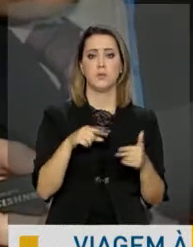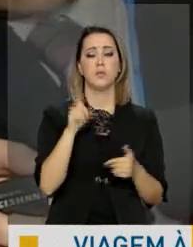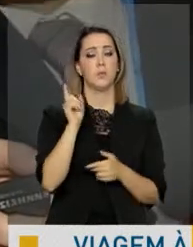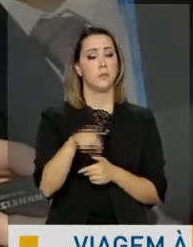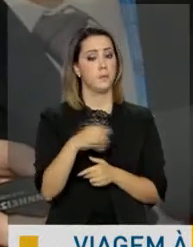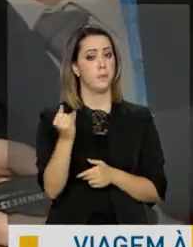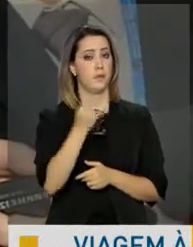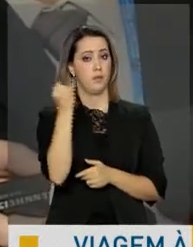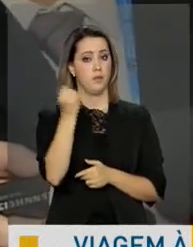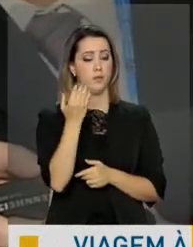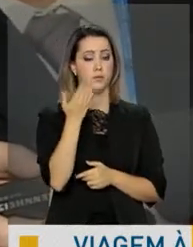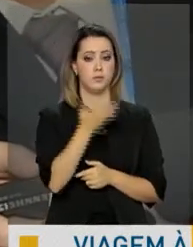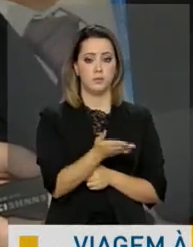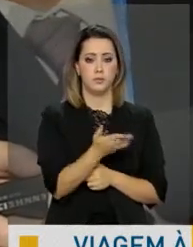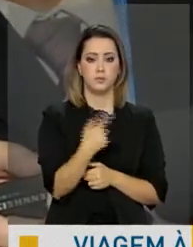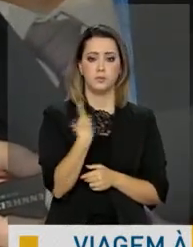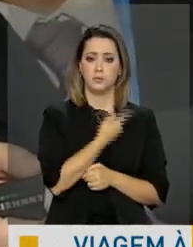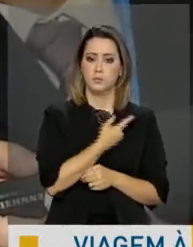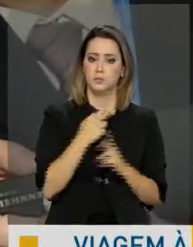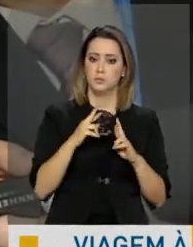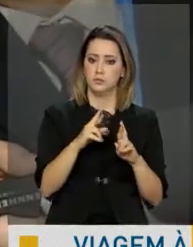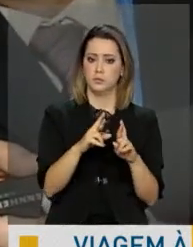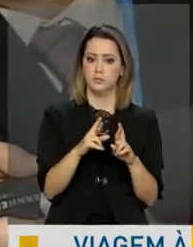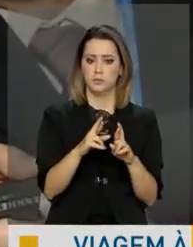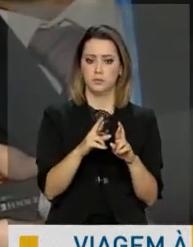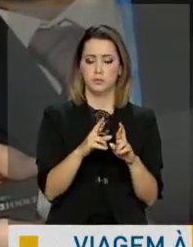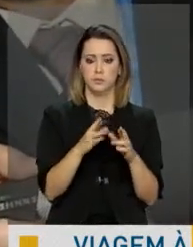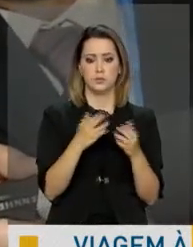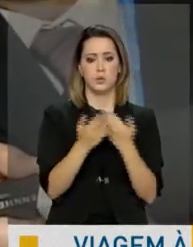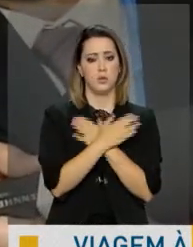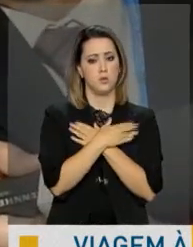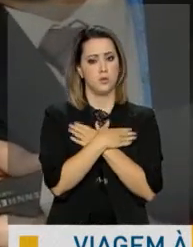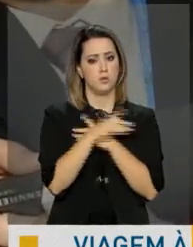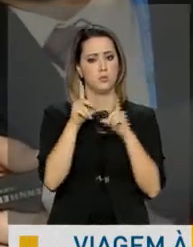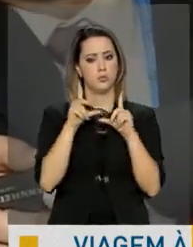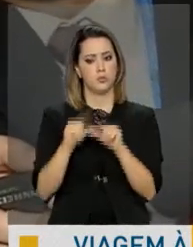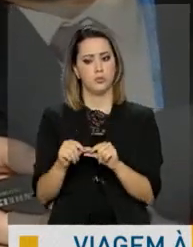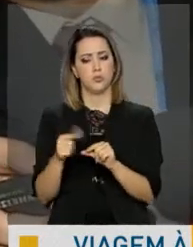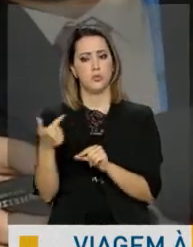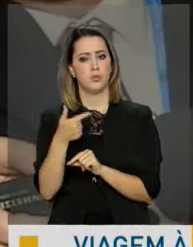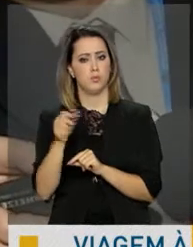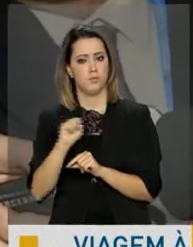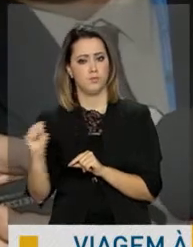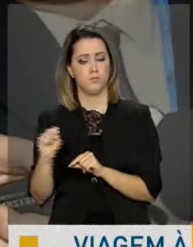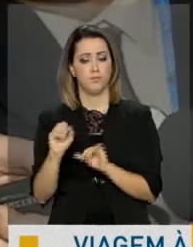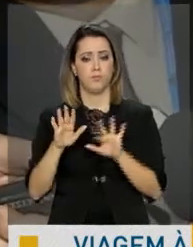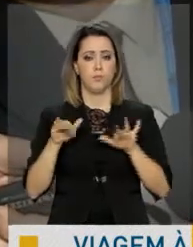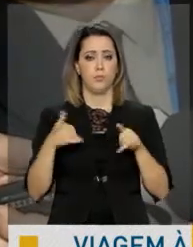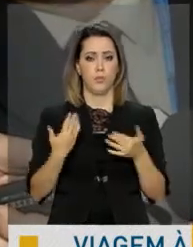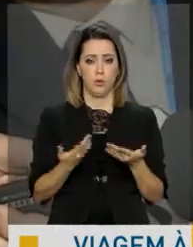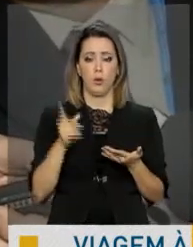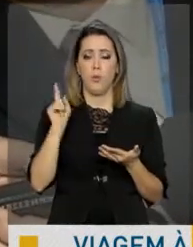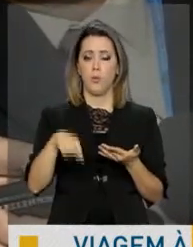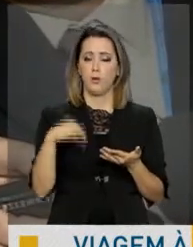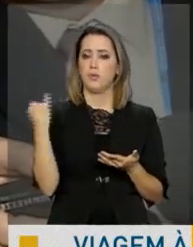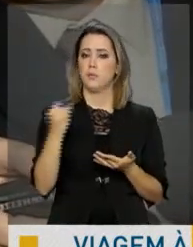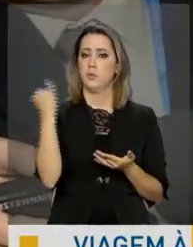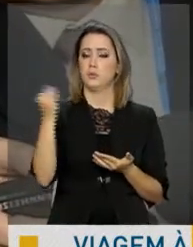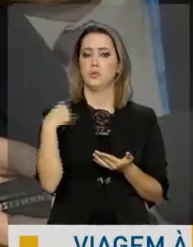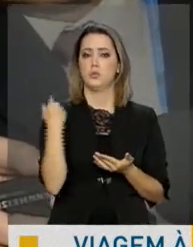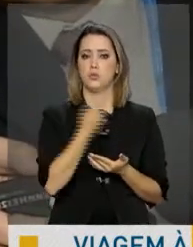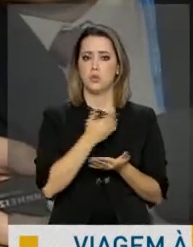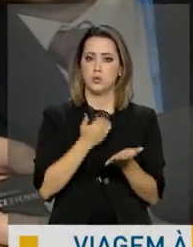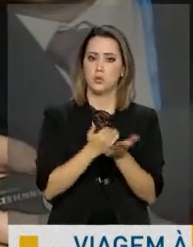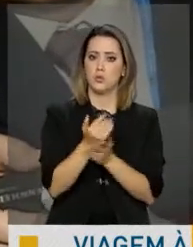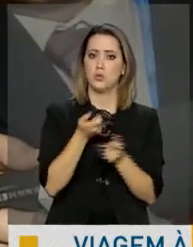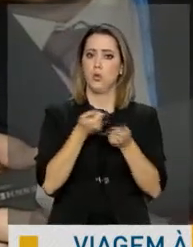muito importante e esperamos que o desemprego caia no segundo semestre. Para isso, é muito importante manter